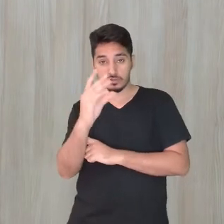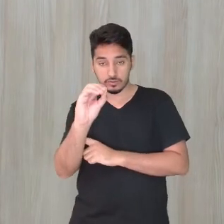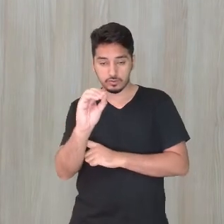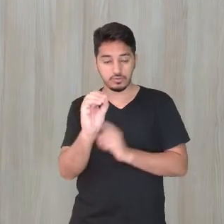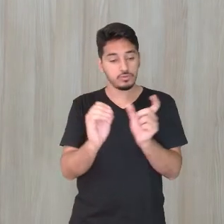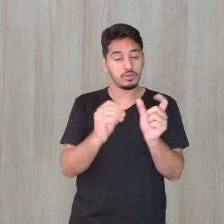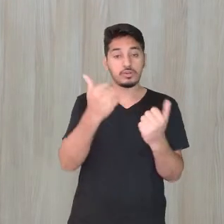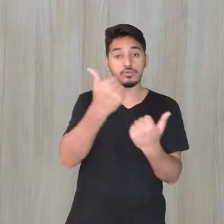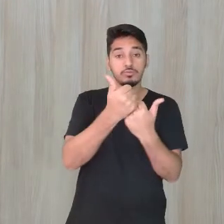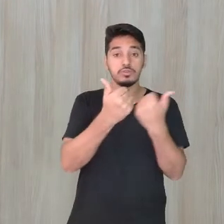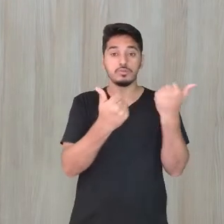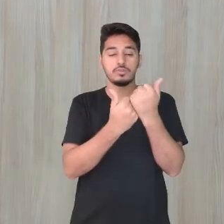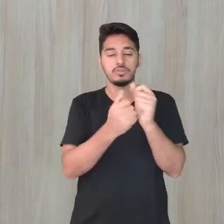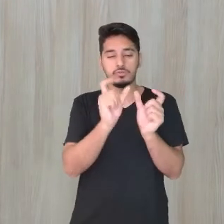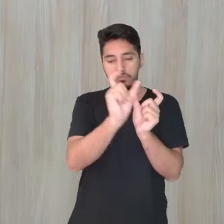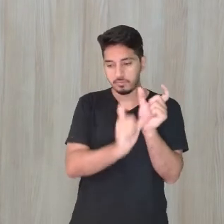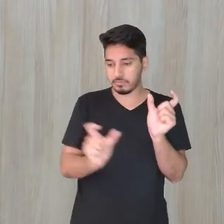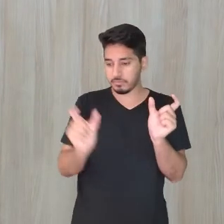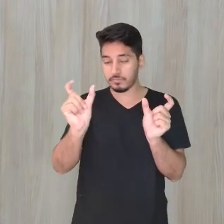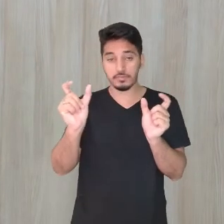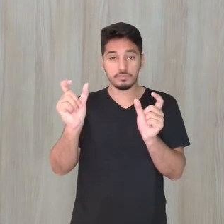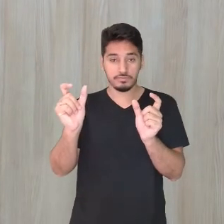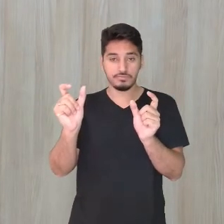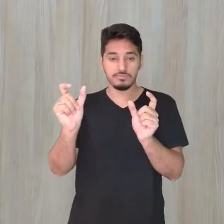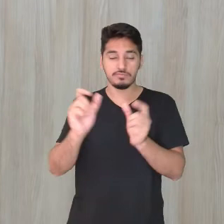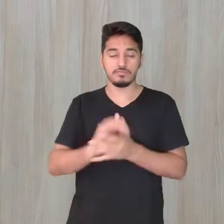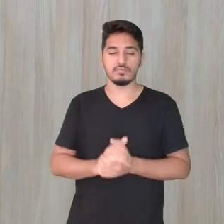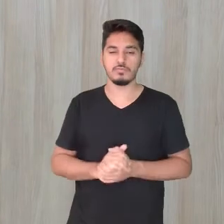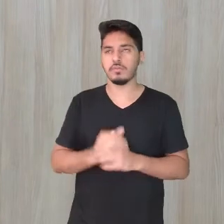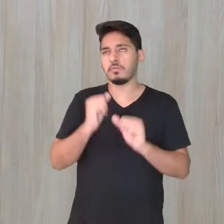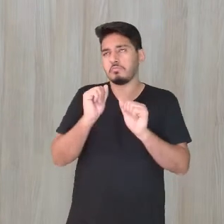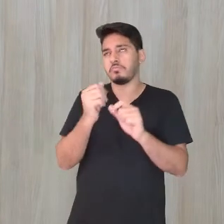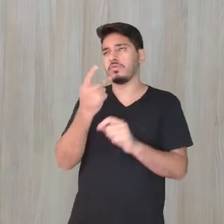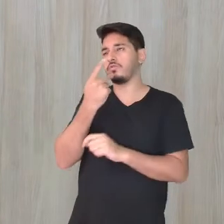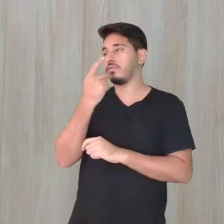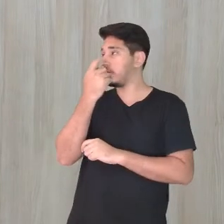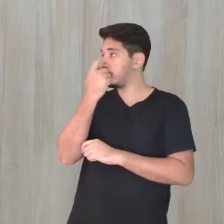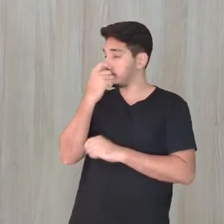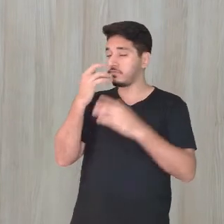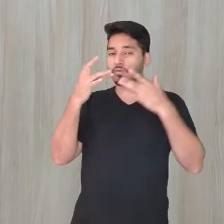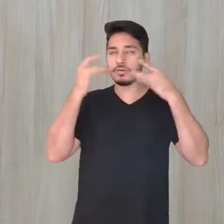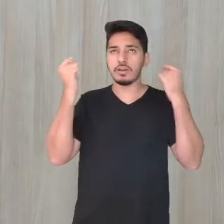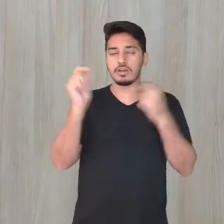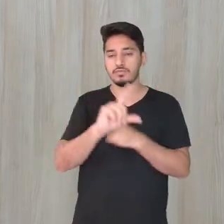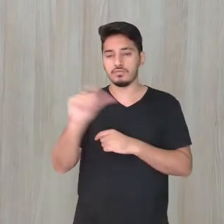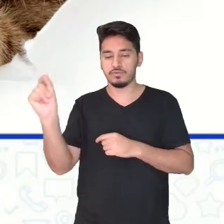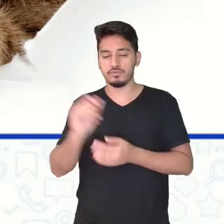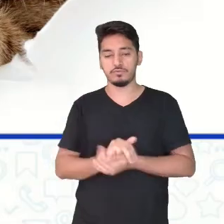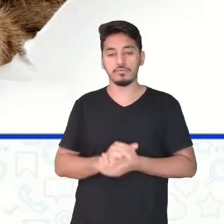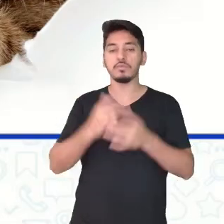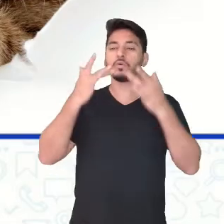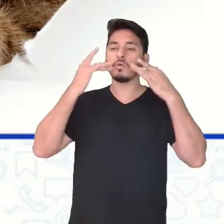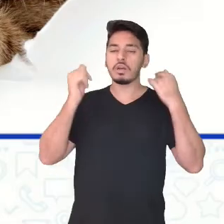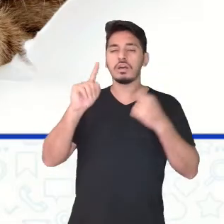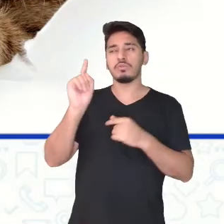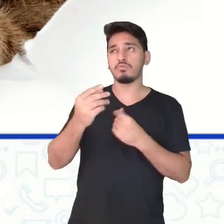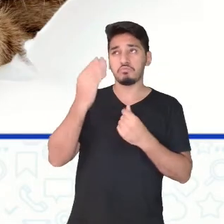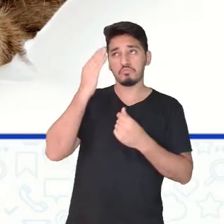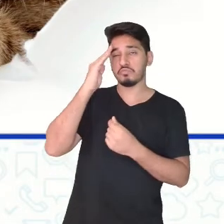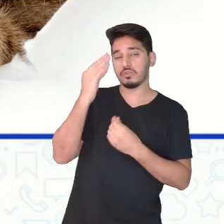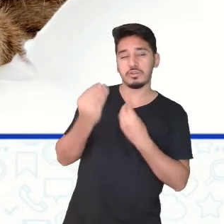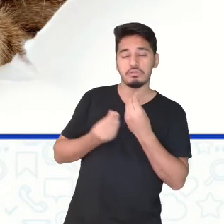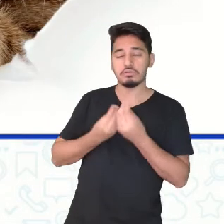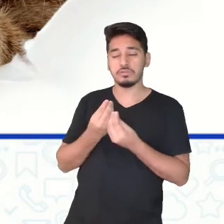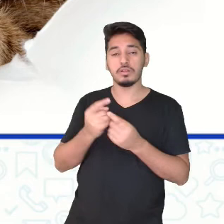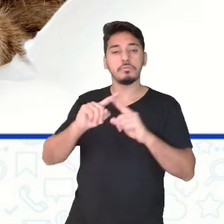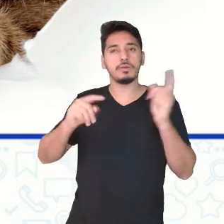uma substituição para a palavra gato. Porque eu poderia dizer assim, o gato fugiu, o gato é muito instável,